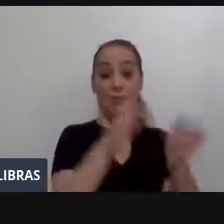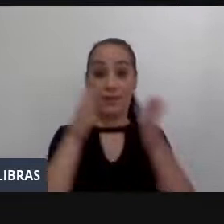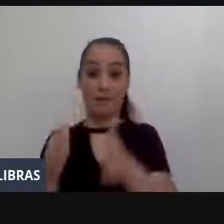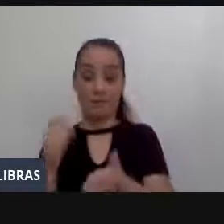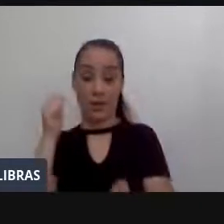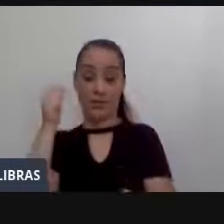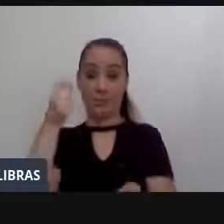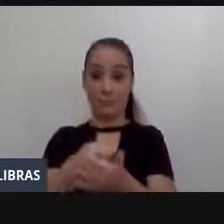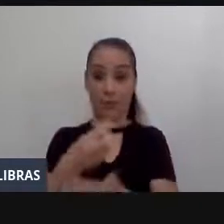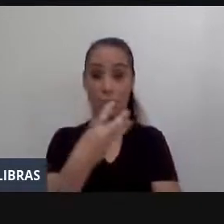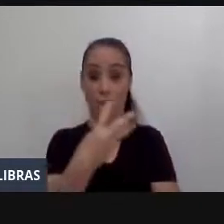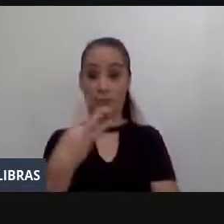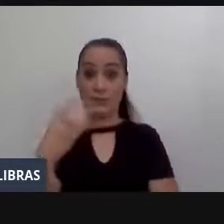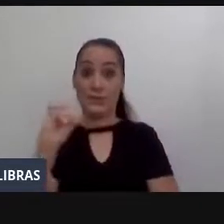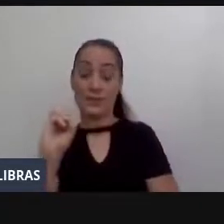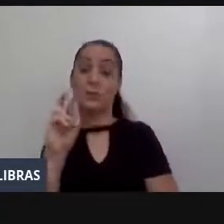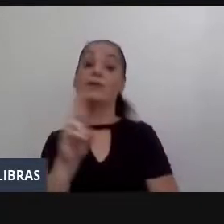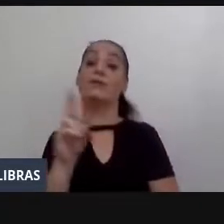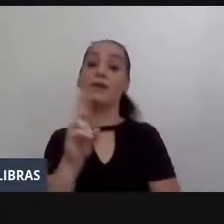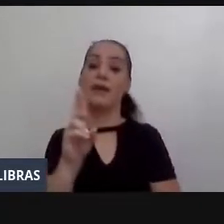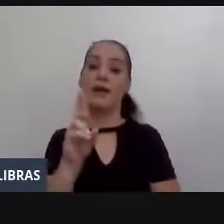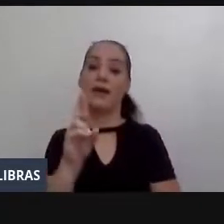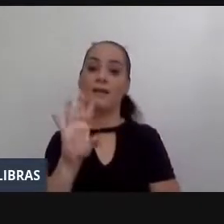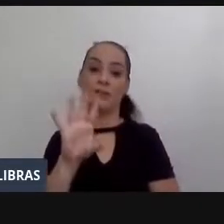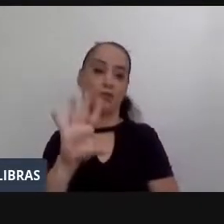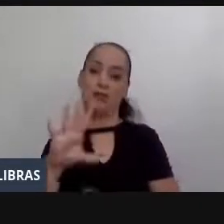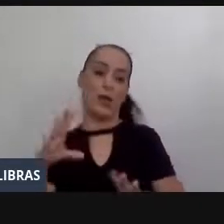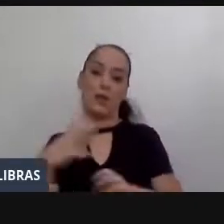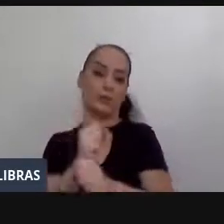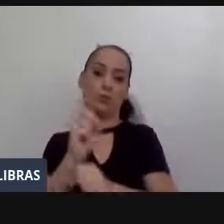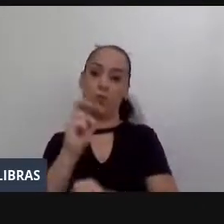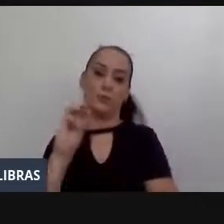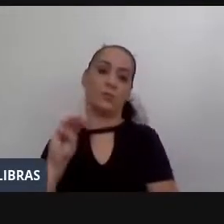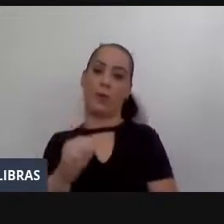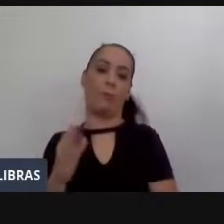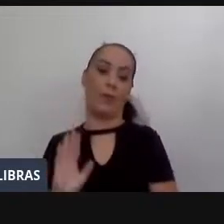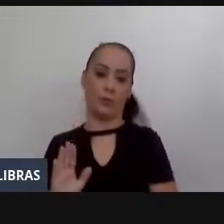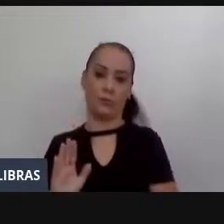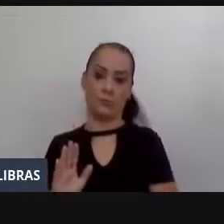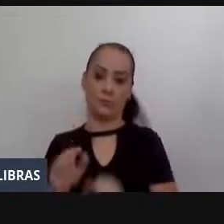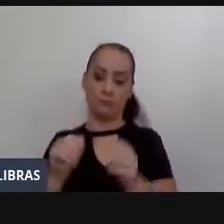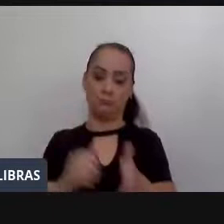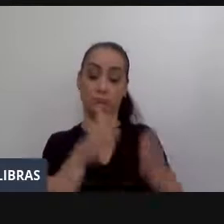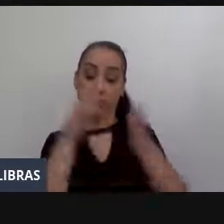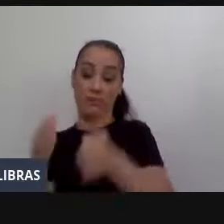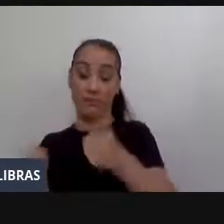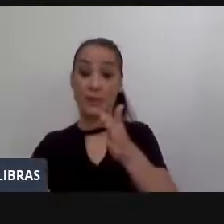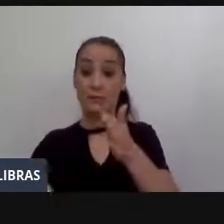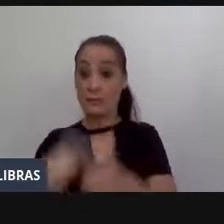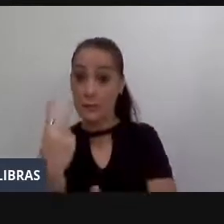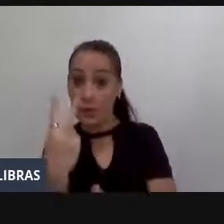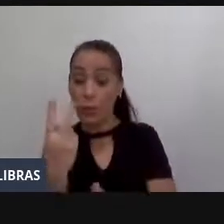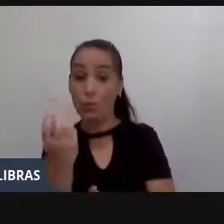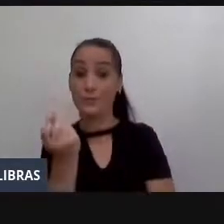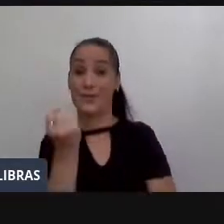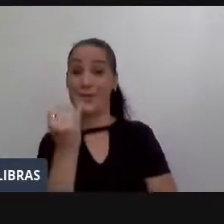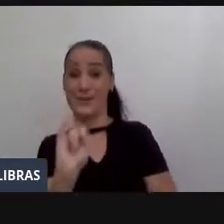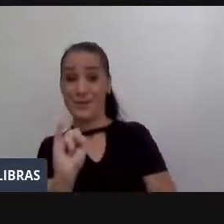R$330. Só isso já deu 5 milhões. Para a segunda fase, se a gente contar os